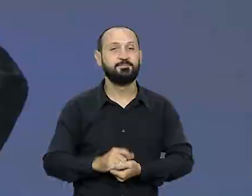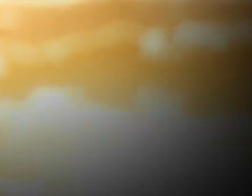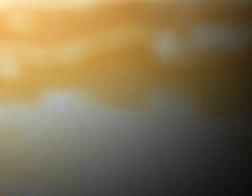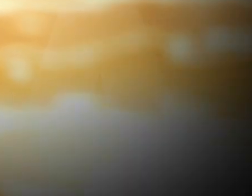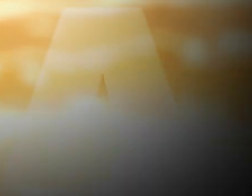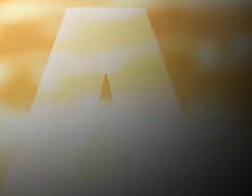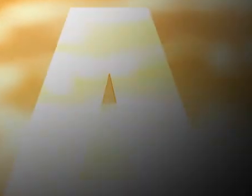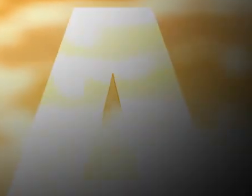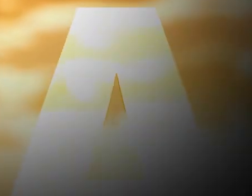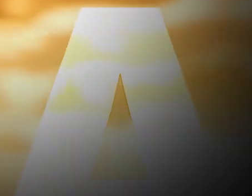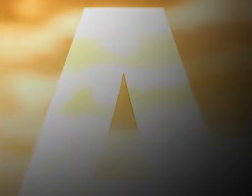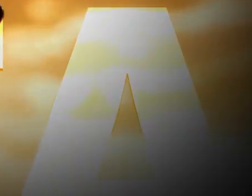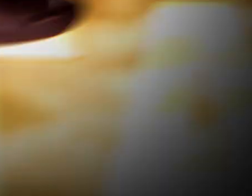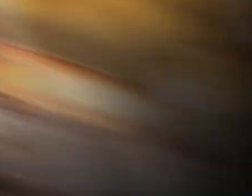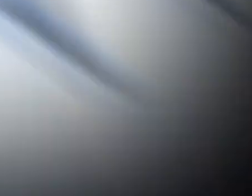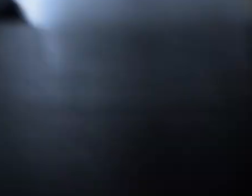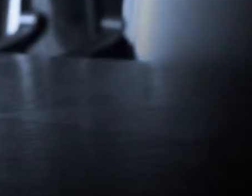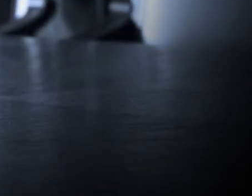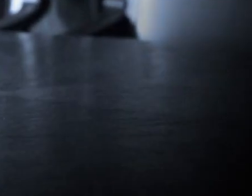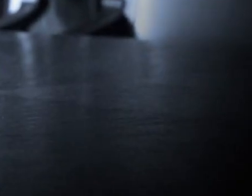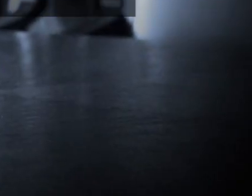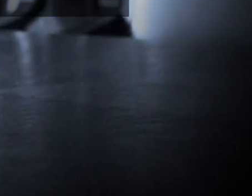olho.